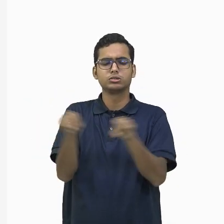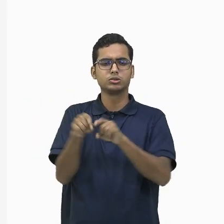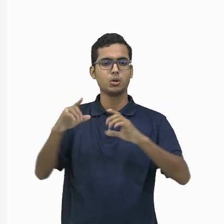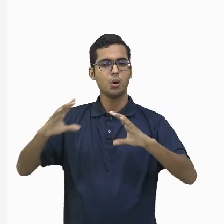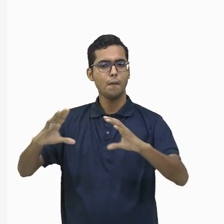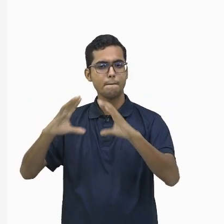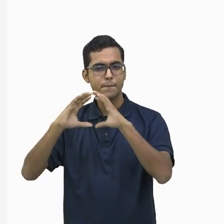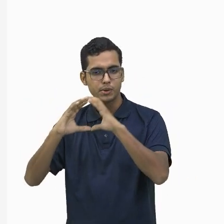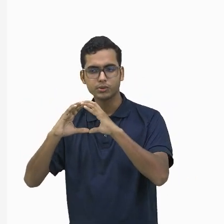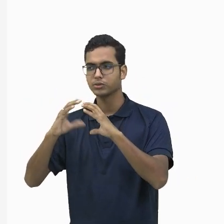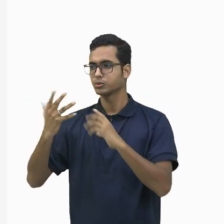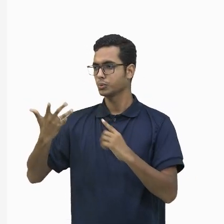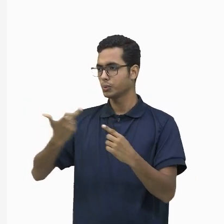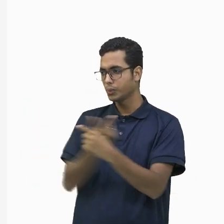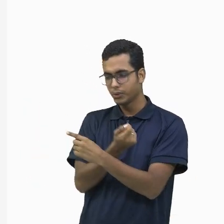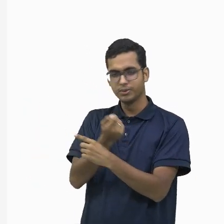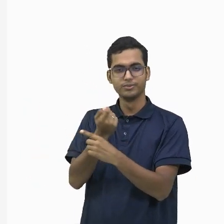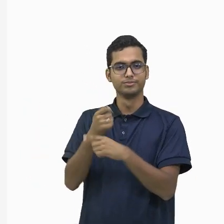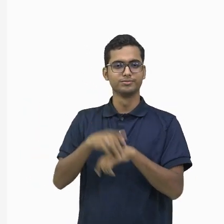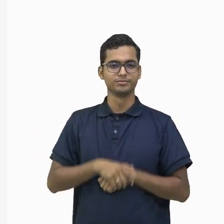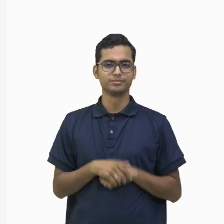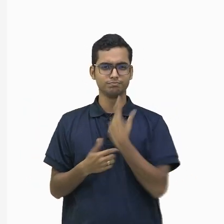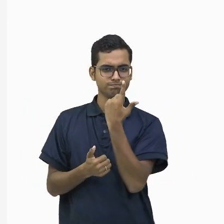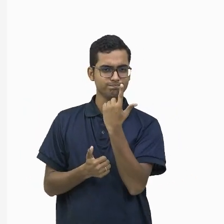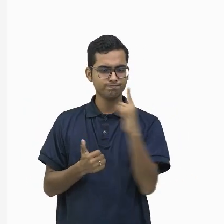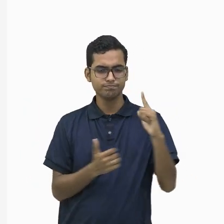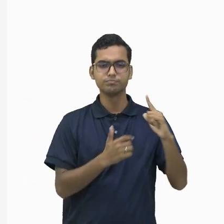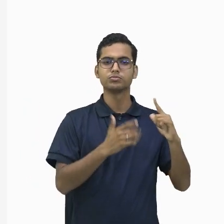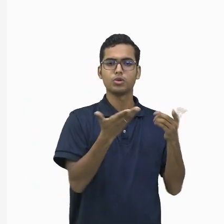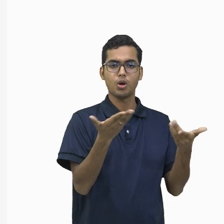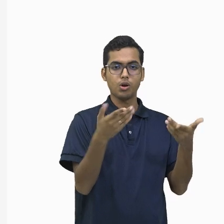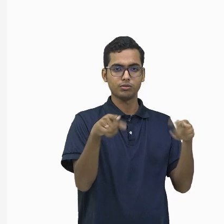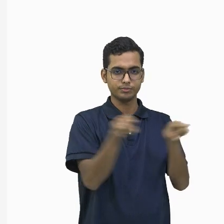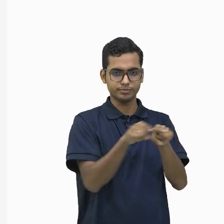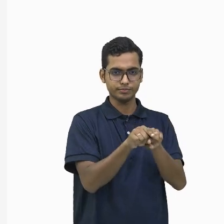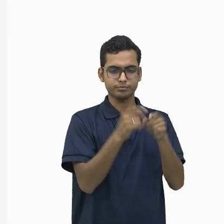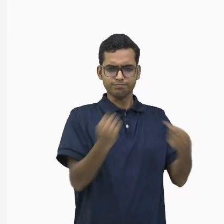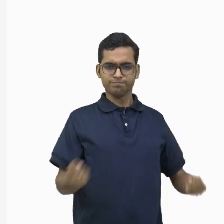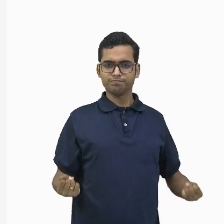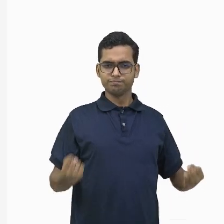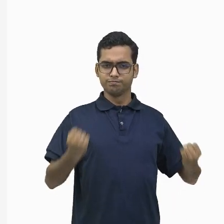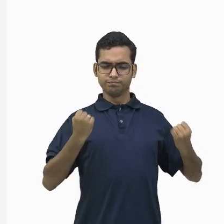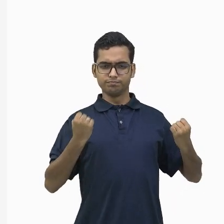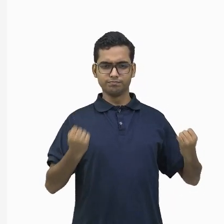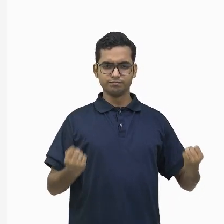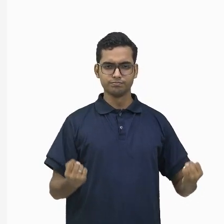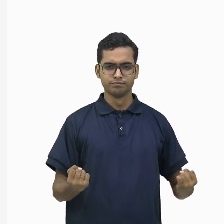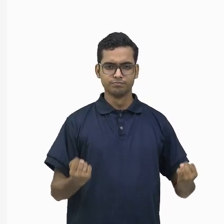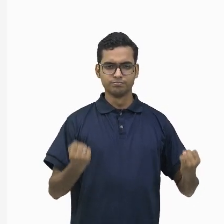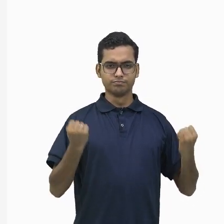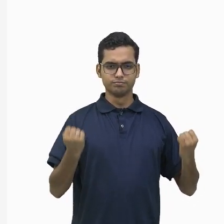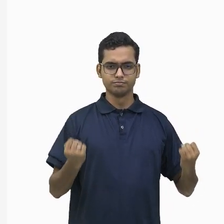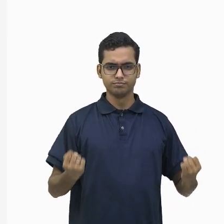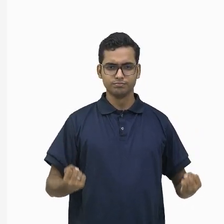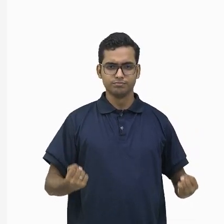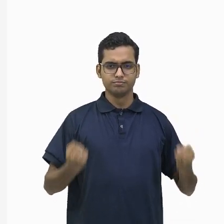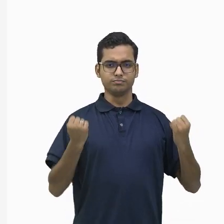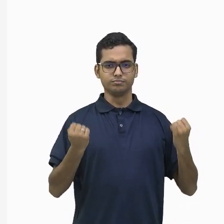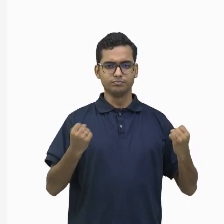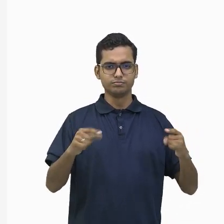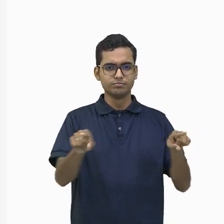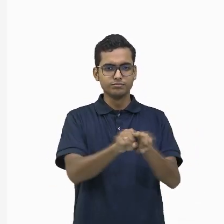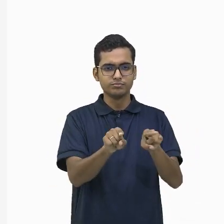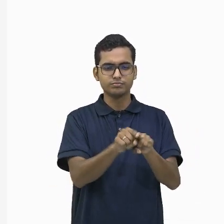outros aparelhos. E já na musculação, a gente já vai ter aqueles equipamentos maiores, né? Que são